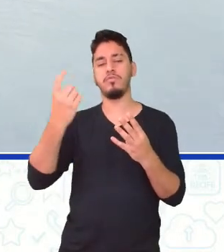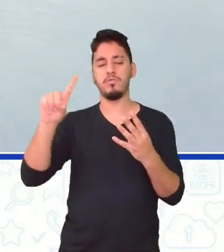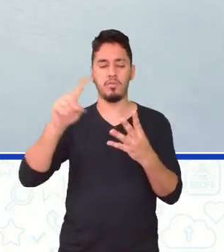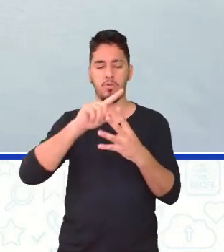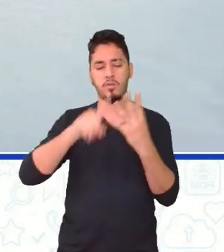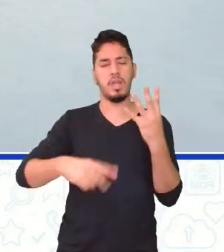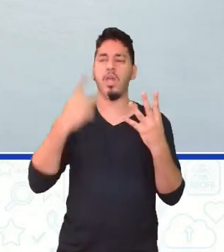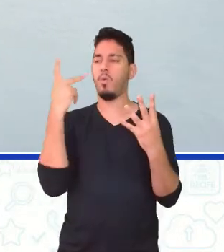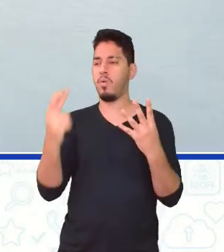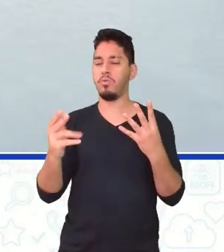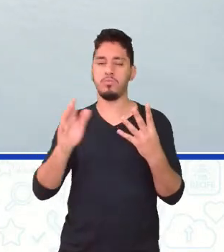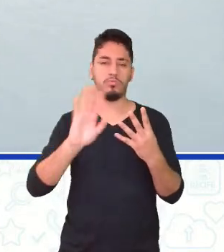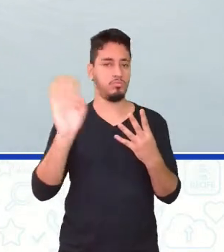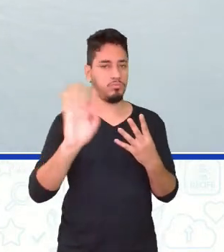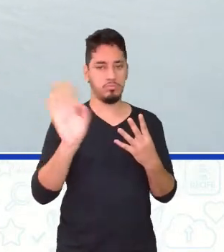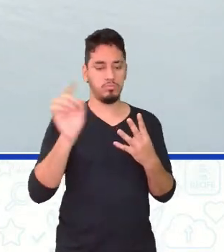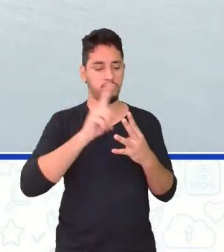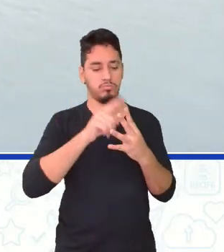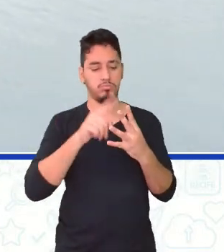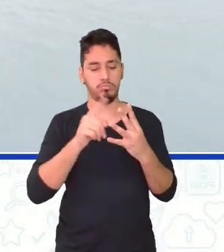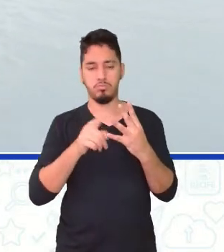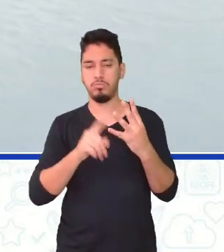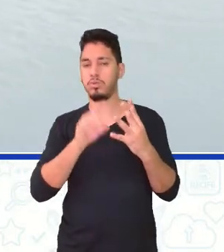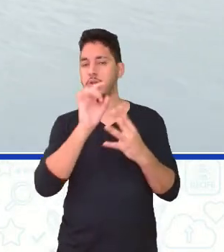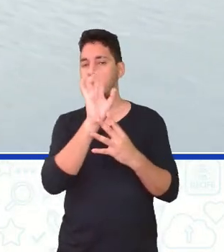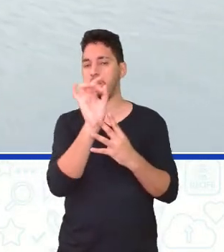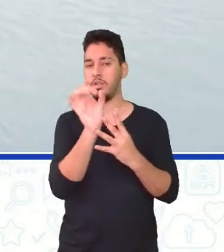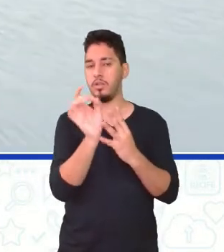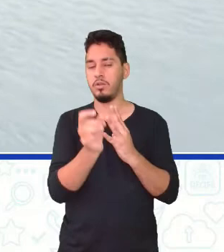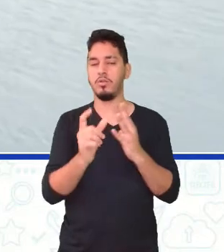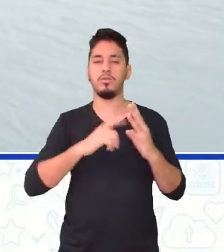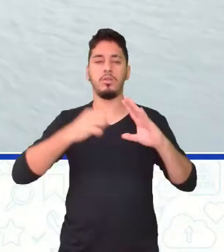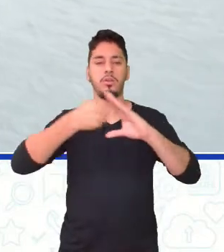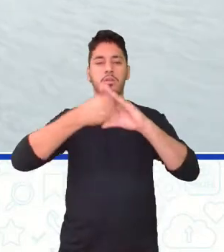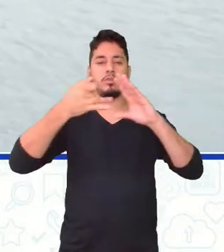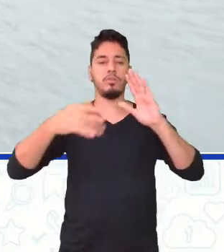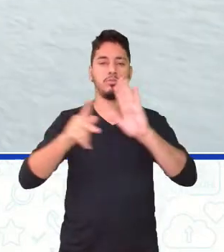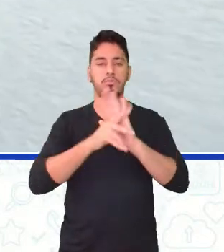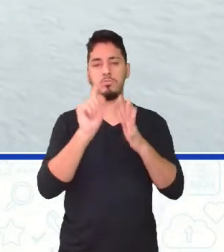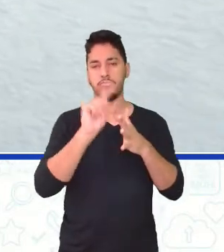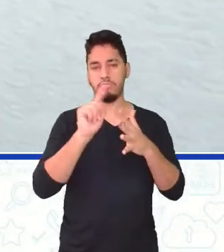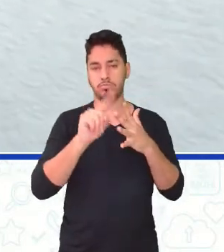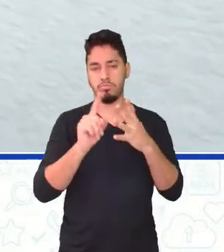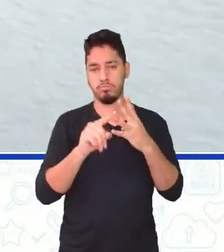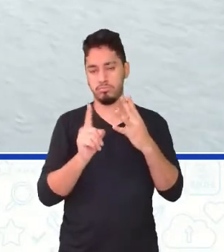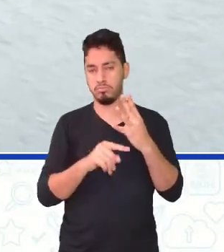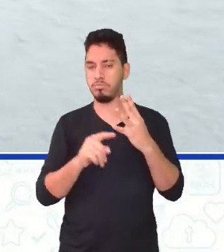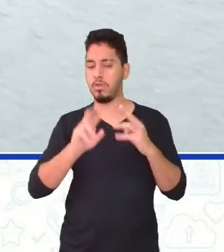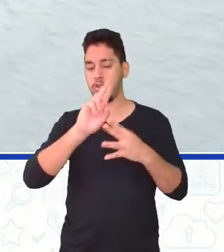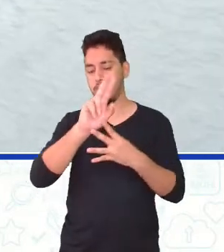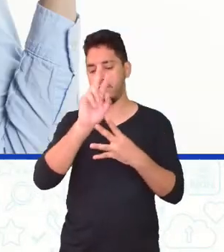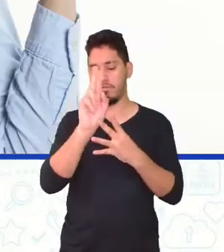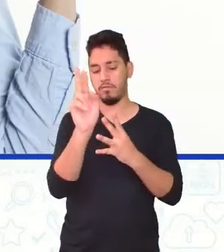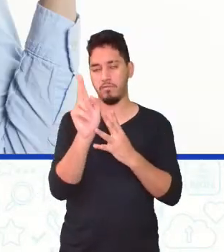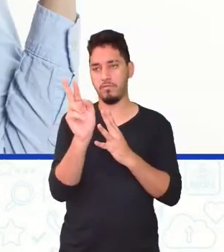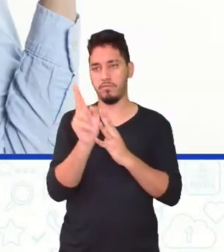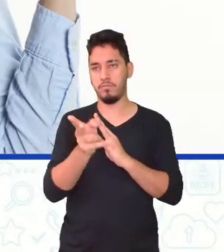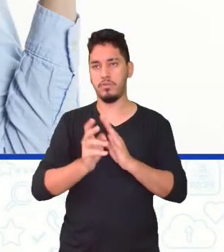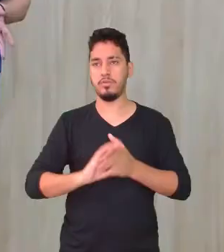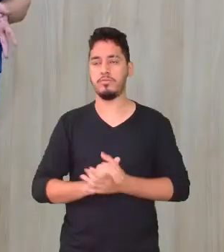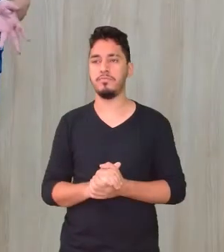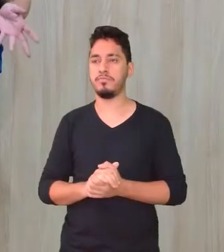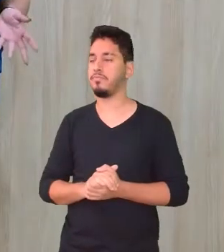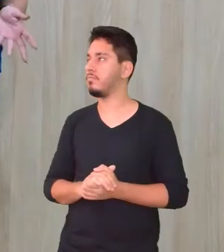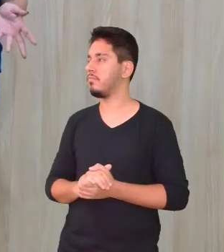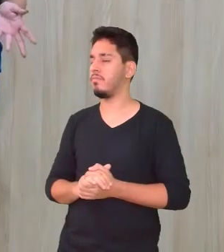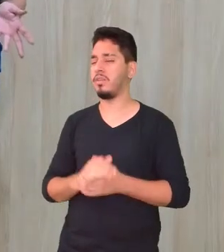fala qualquer coisa, mas não é, tá, gente? Eles têm características que os diferem entre si, tá certo?